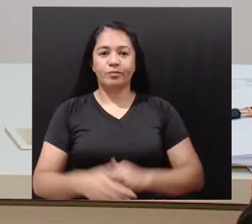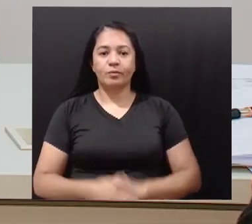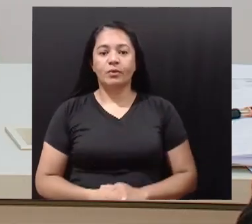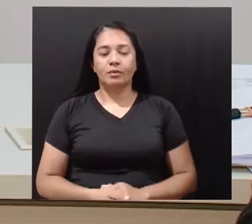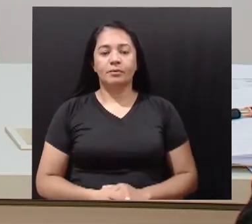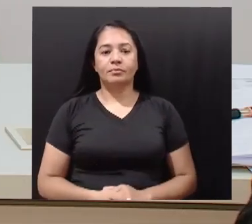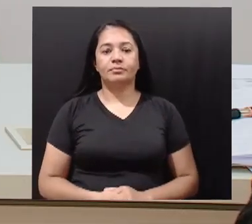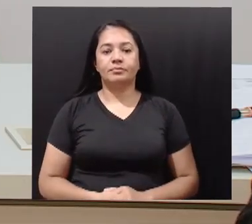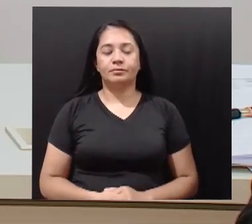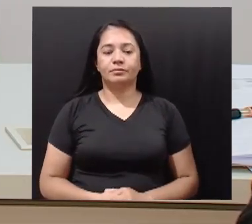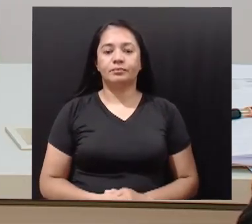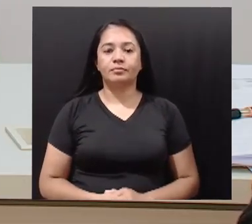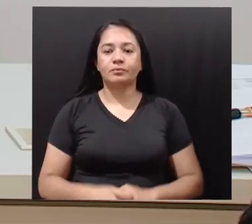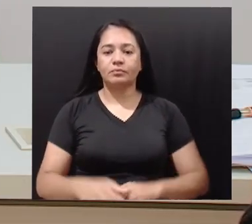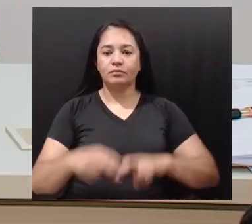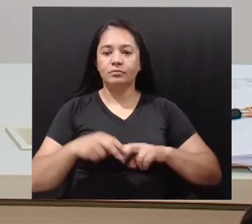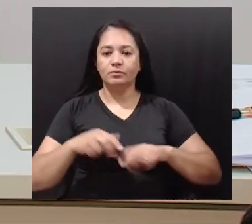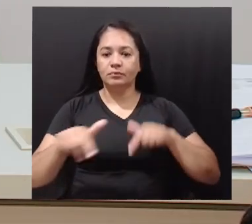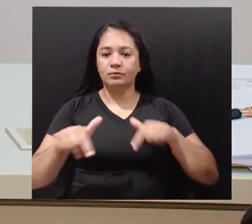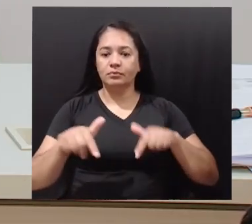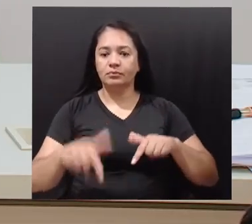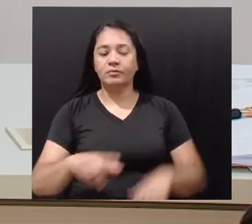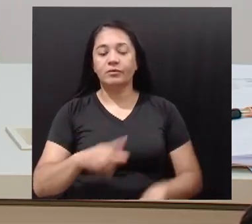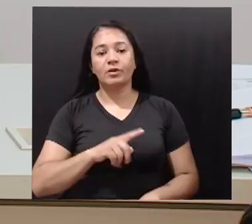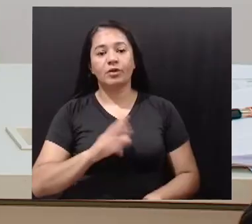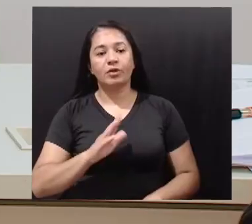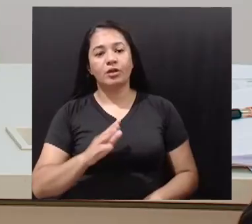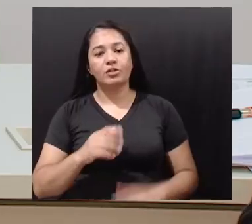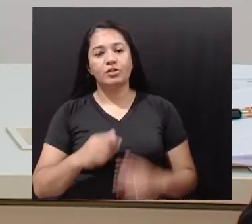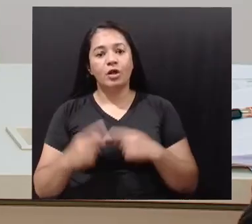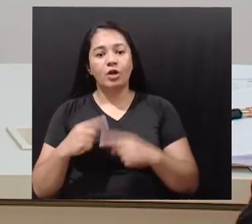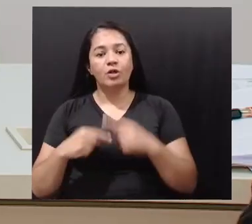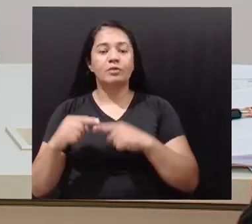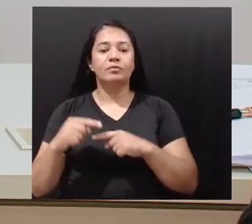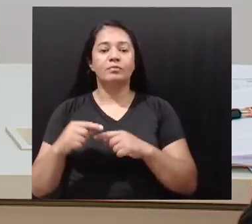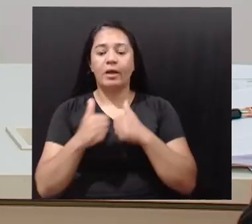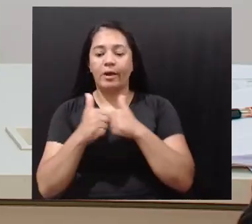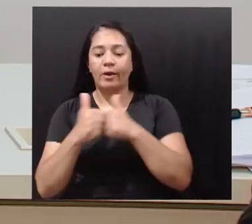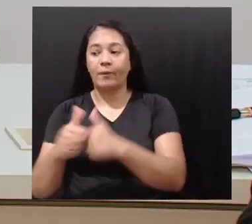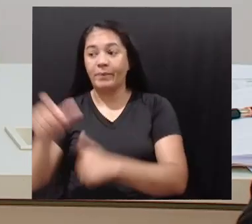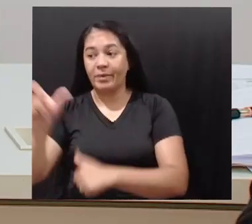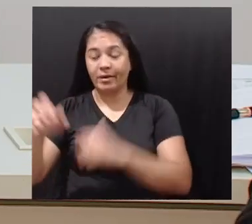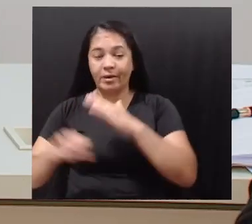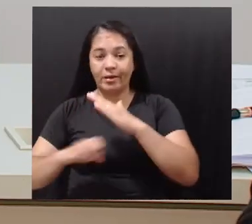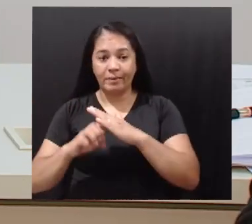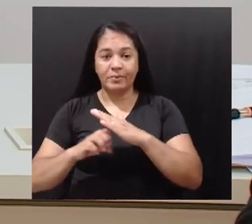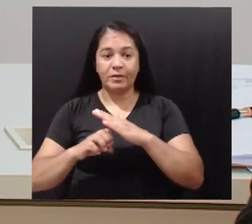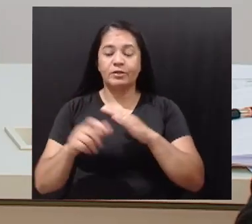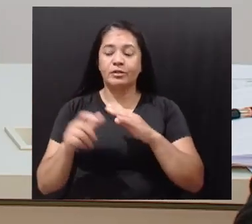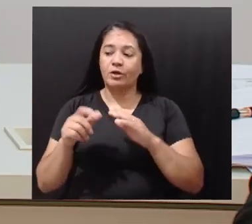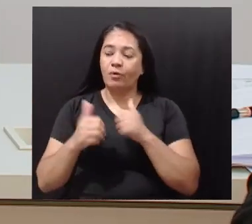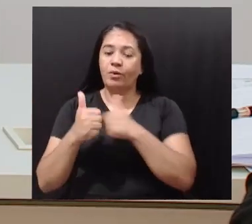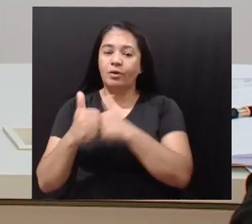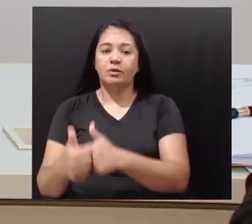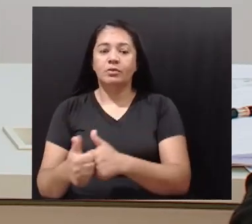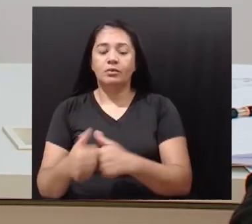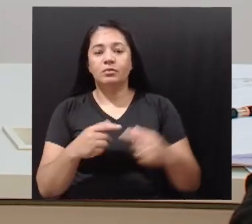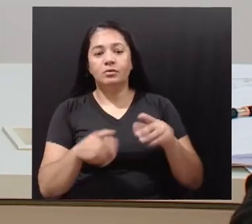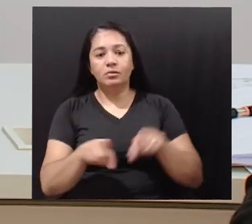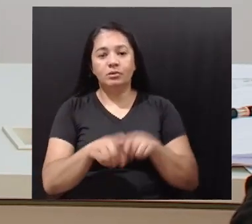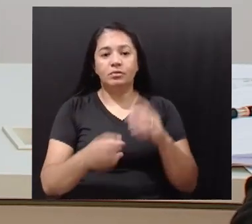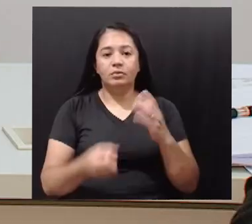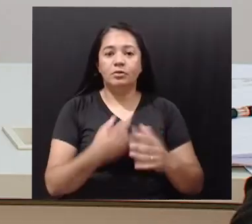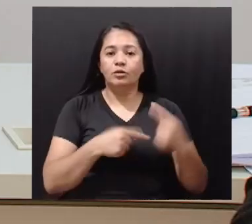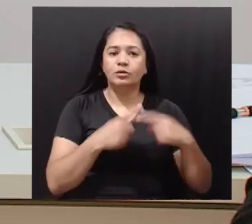das atividades que eu tenho desenvolvido é acompanhar essa empresa nesse mapeamento e no desenvolvimento de